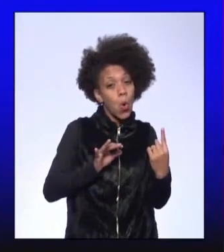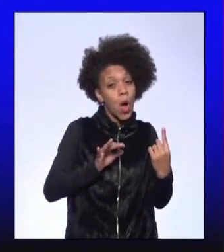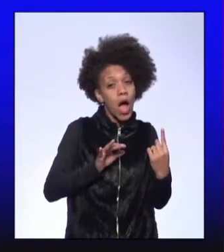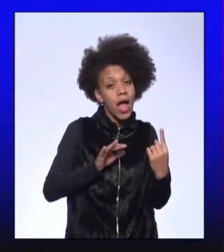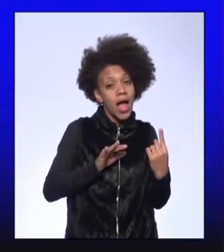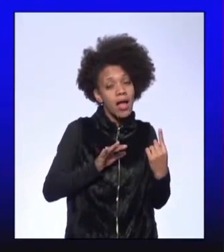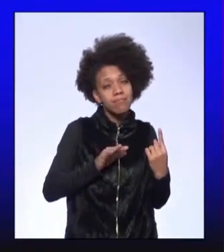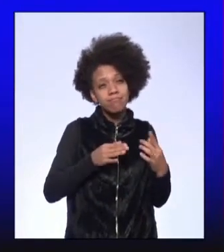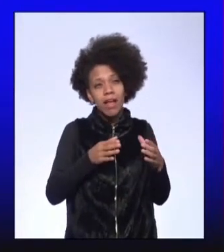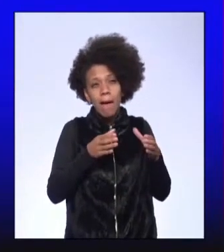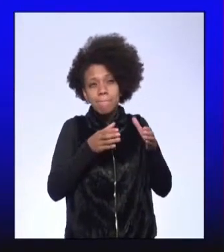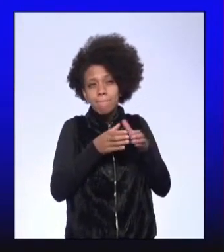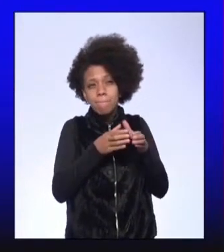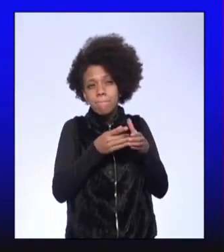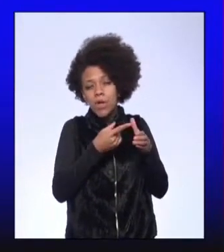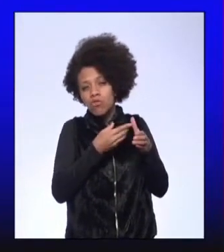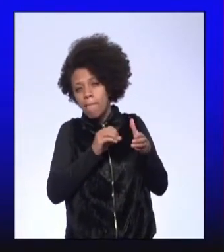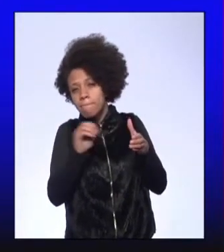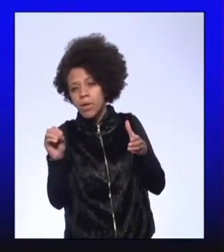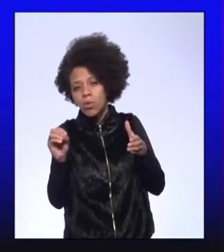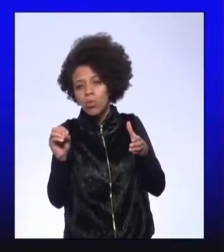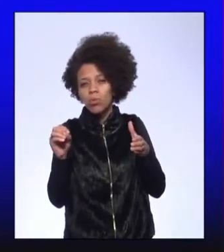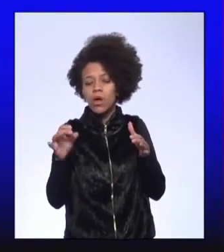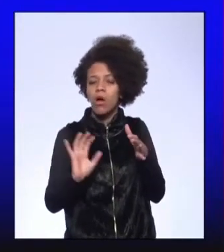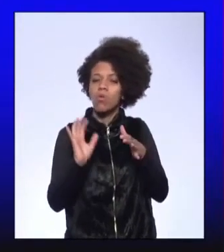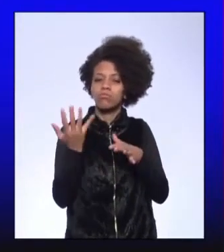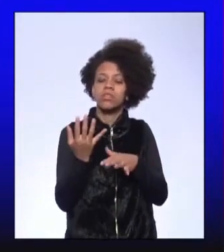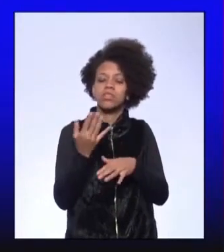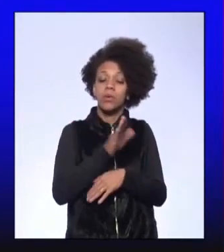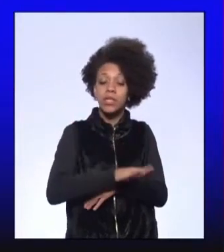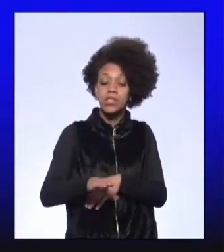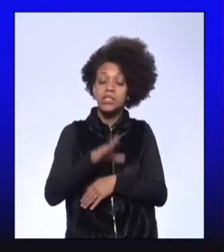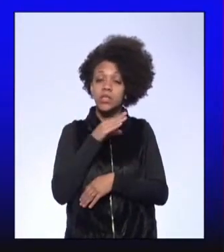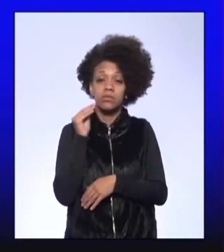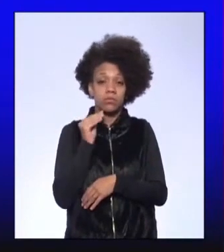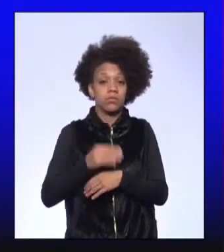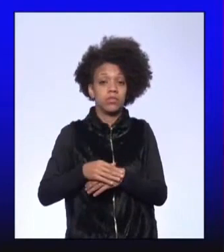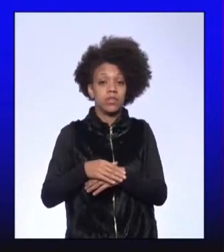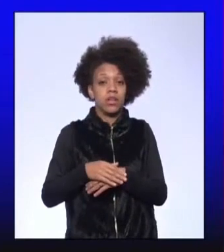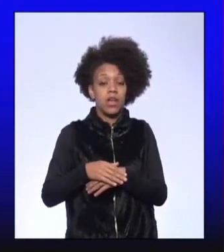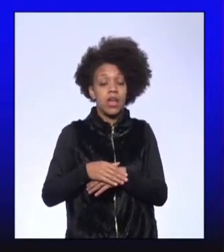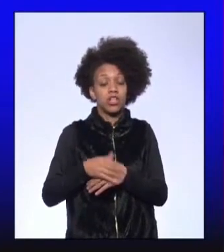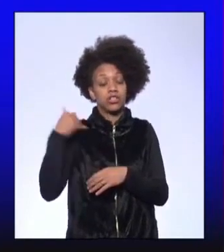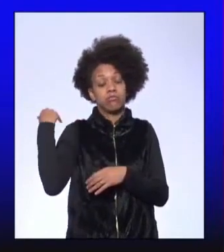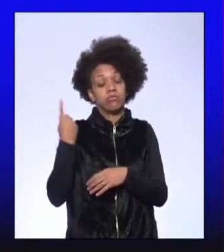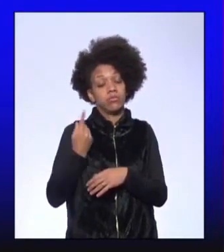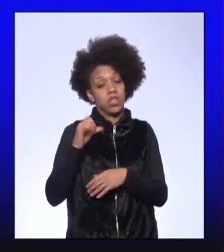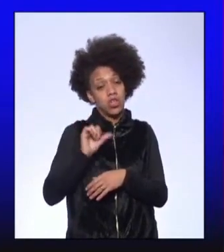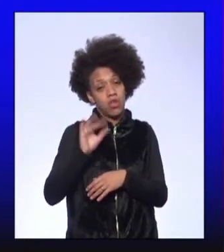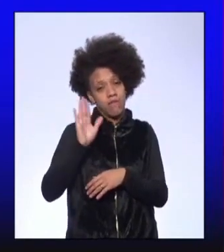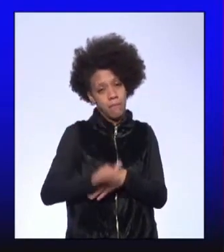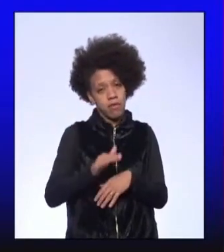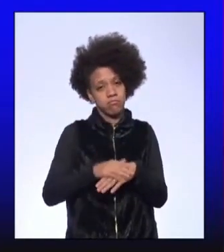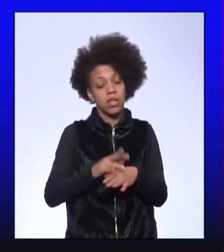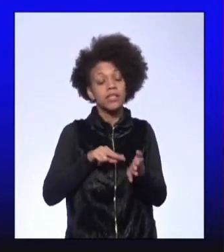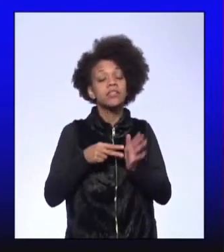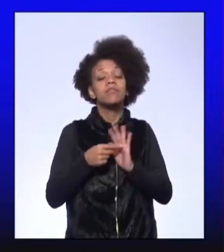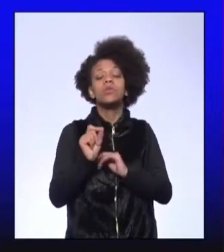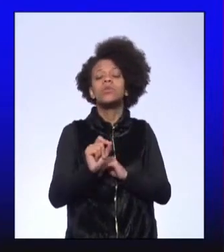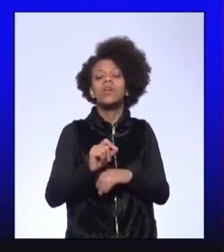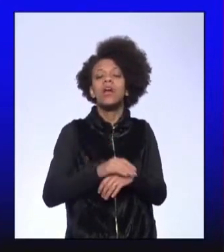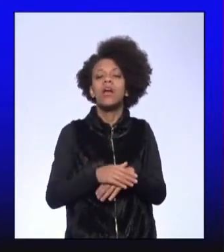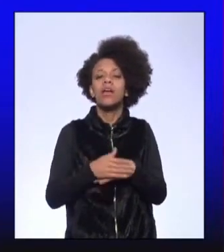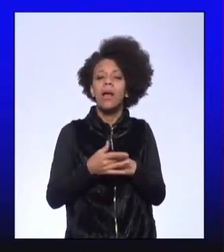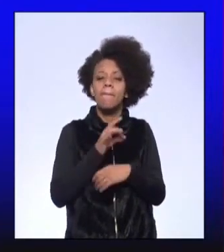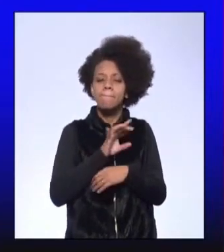1.000, ocorreram em crianças e adolescentes abaixo de 19 anos de idade. O que significa que,